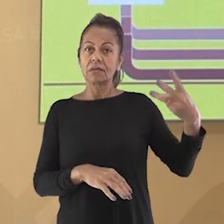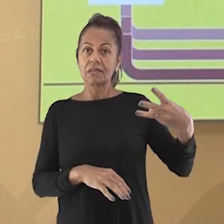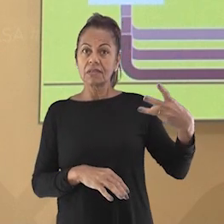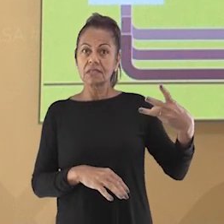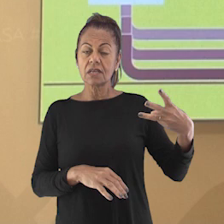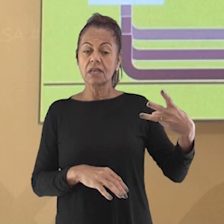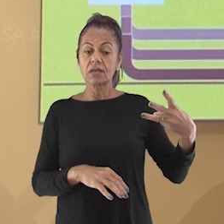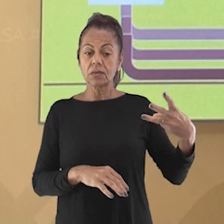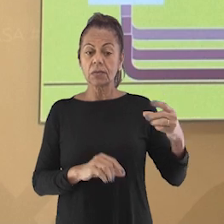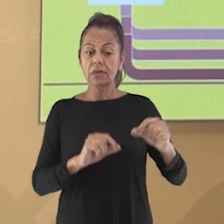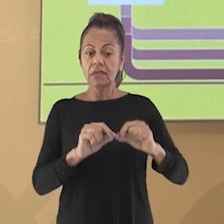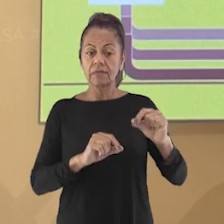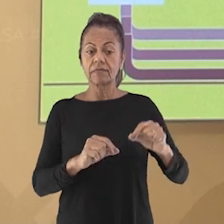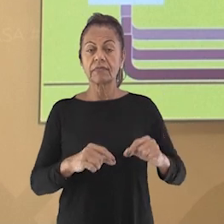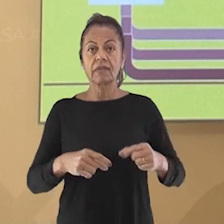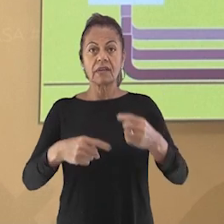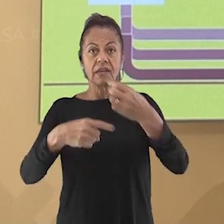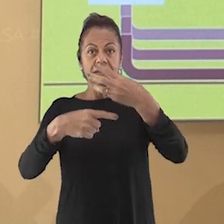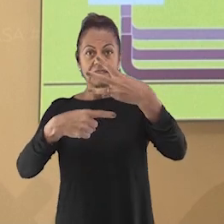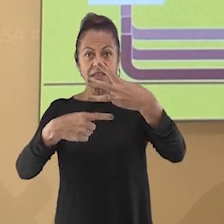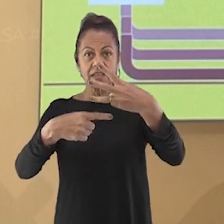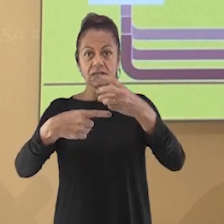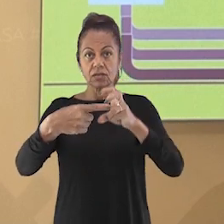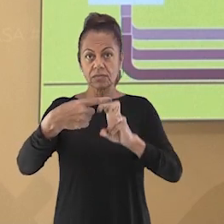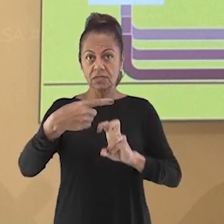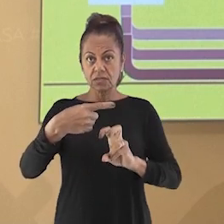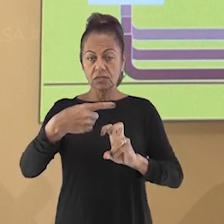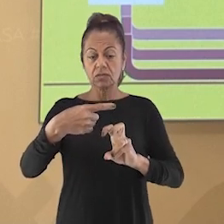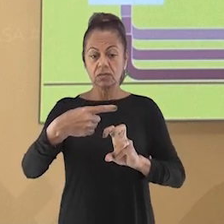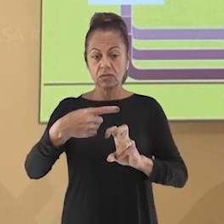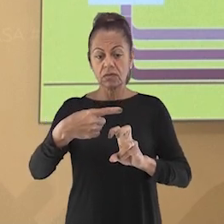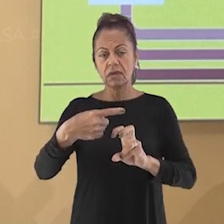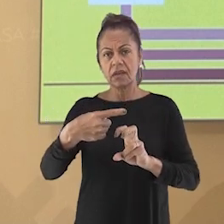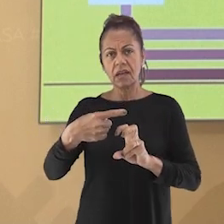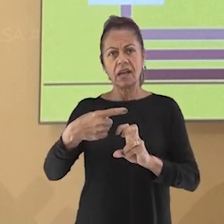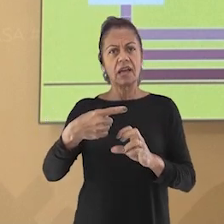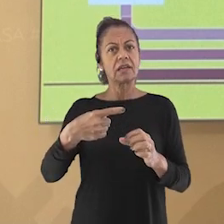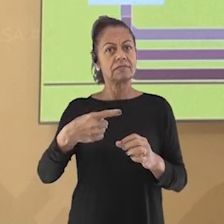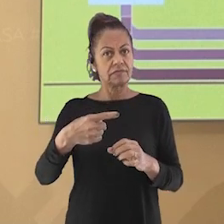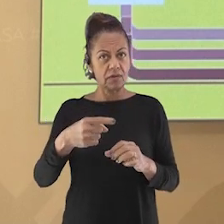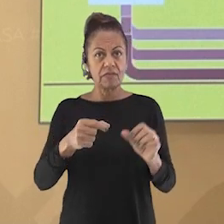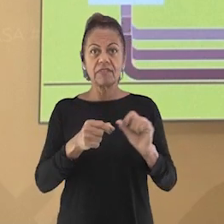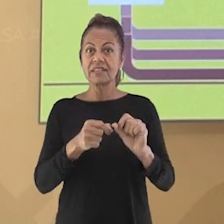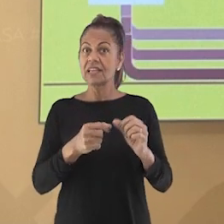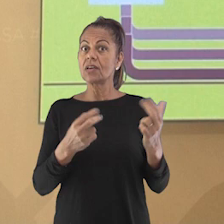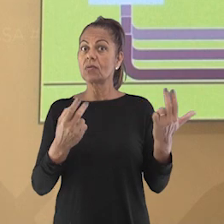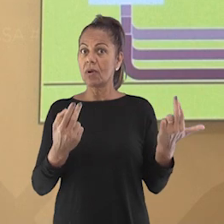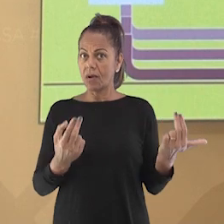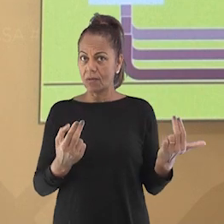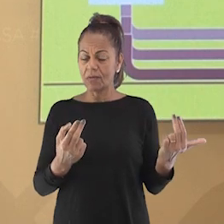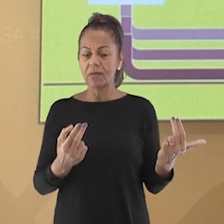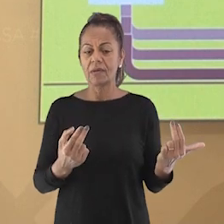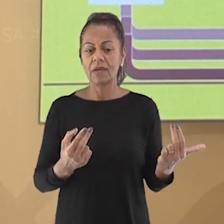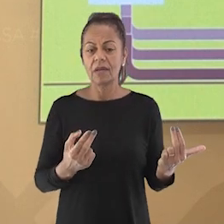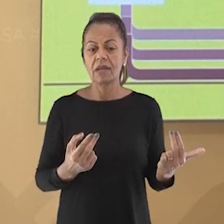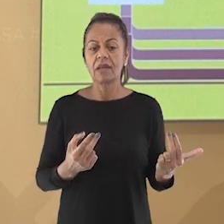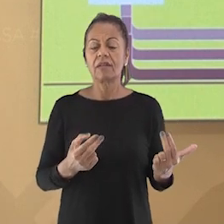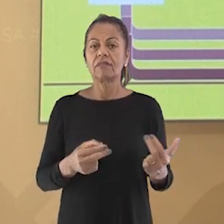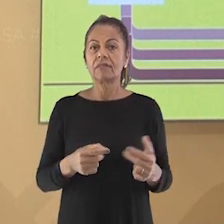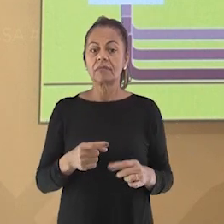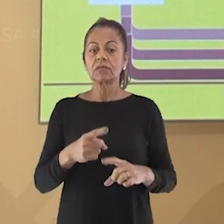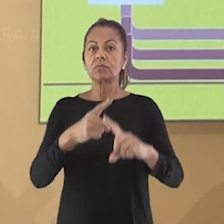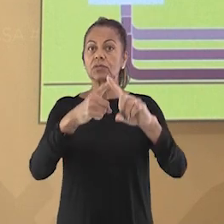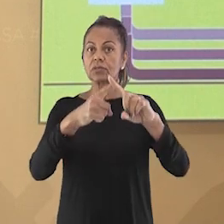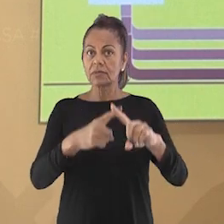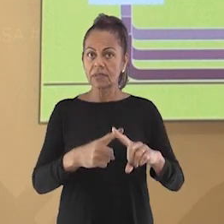temos 3 sobre 5, ou 3/5. E da mesma forma que fizemos na primeira e no segundo item, nós